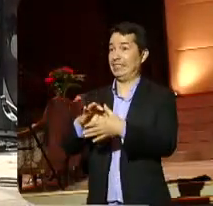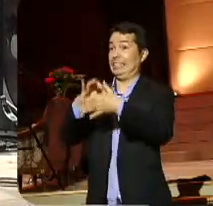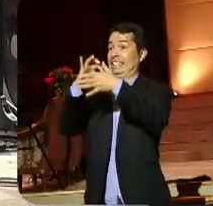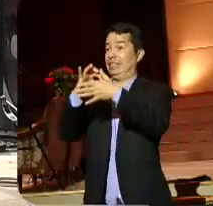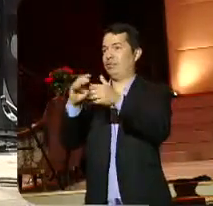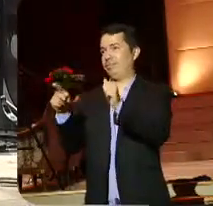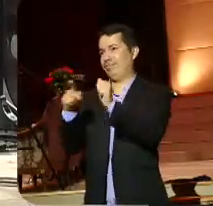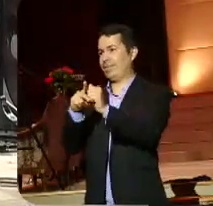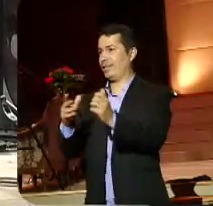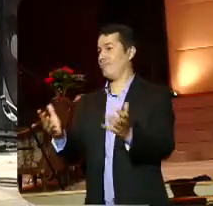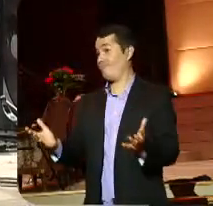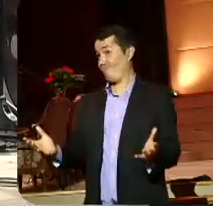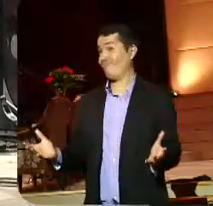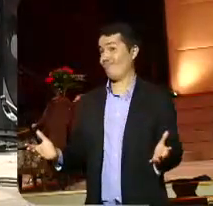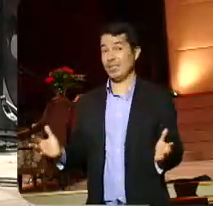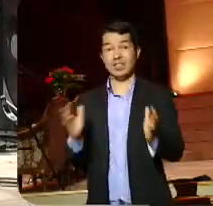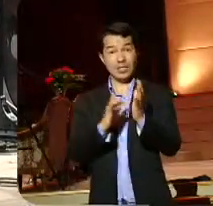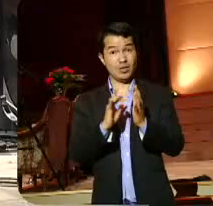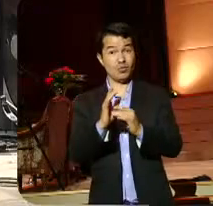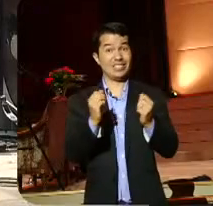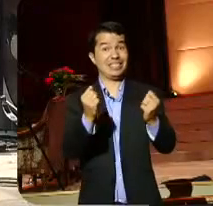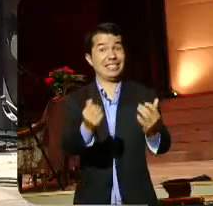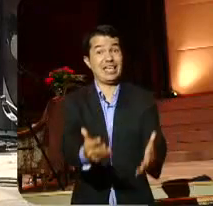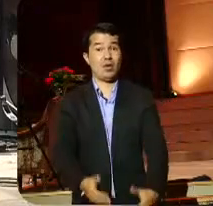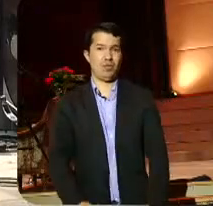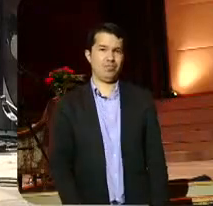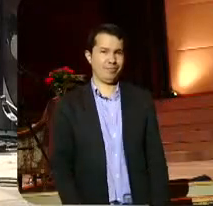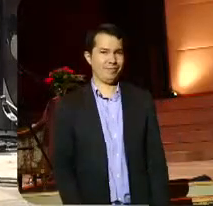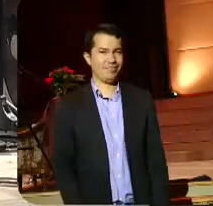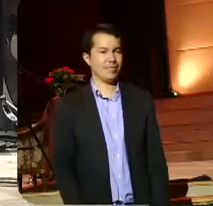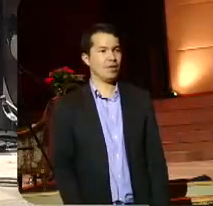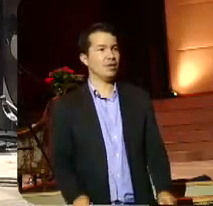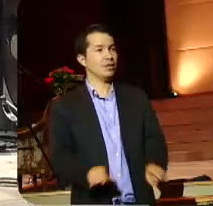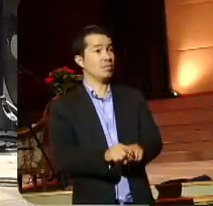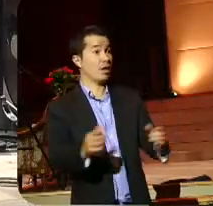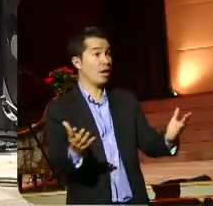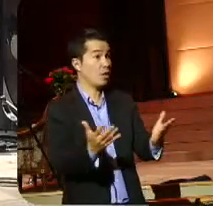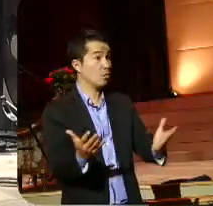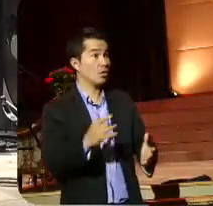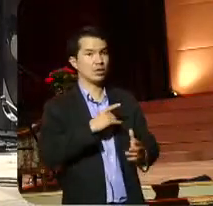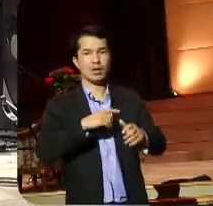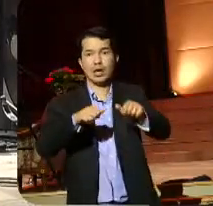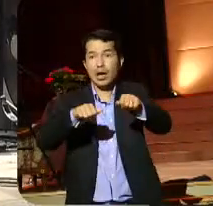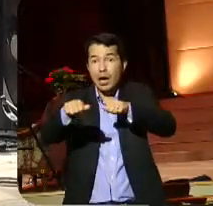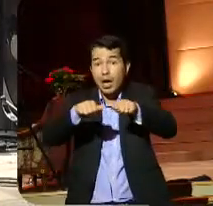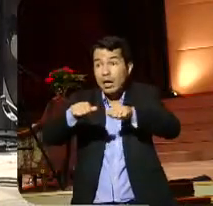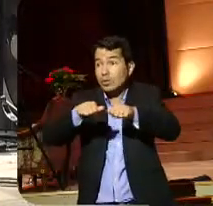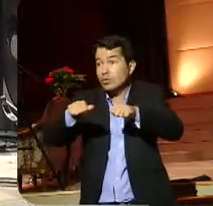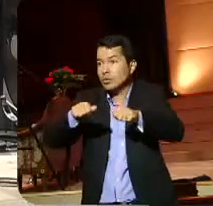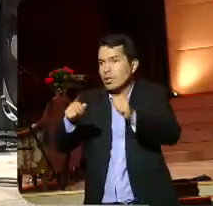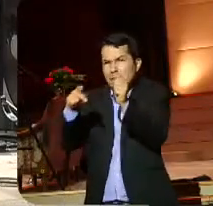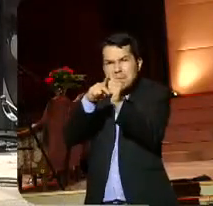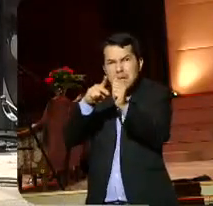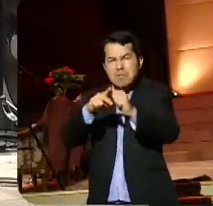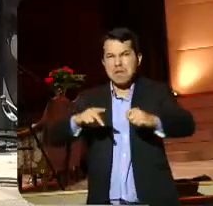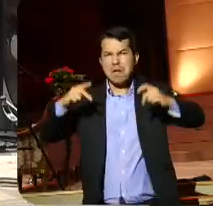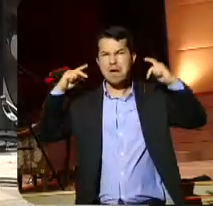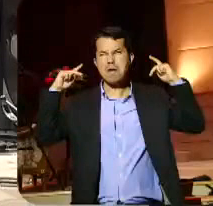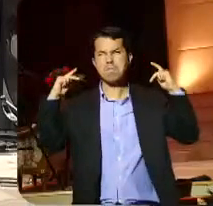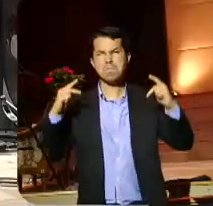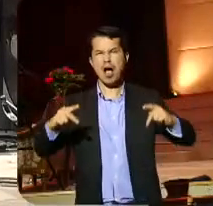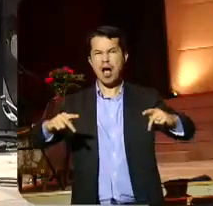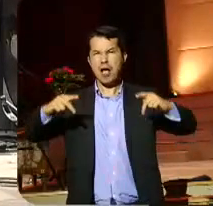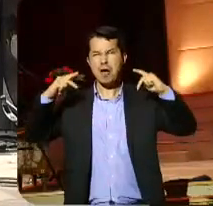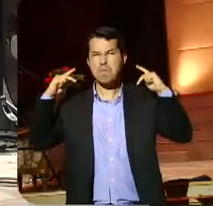empodera, dá graça. E você vai encontrar esse Pedro cheio do Espírito Santo no livro de Atos, pregando sermões,